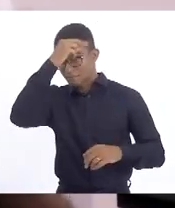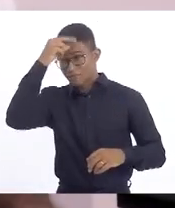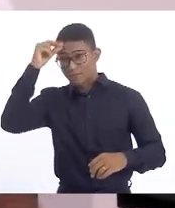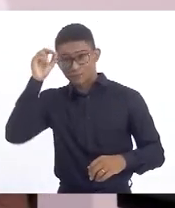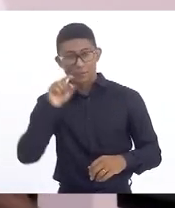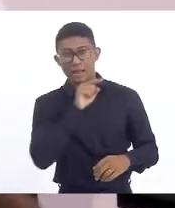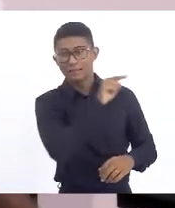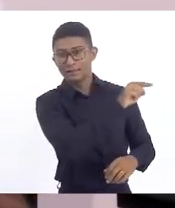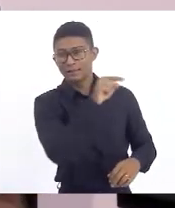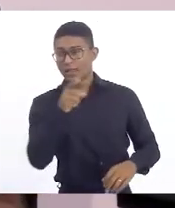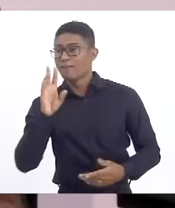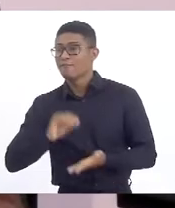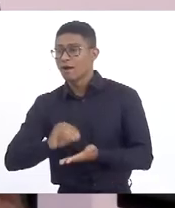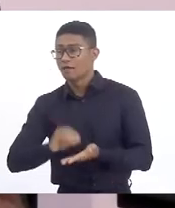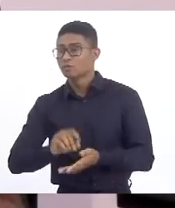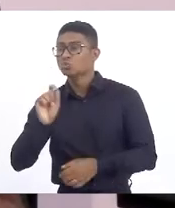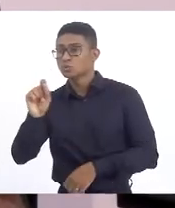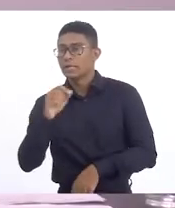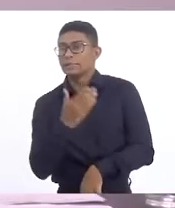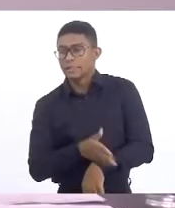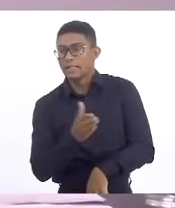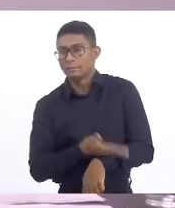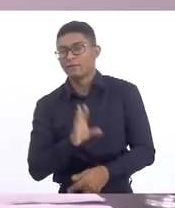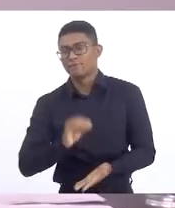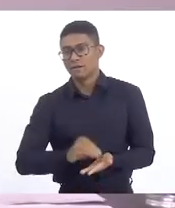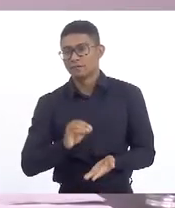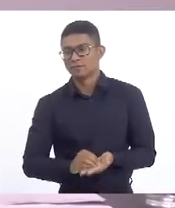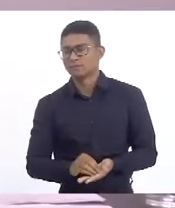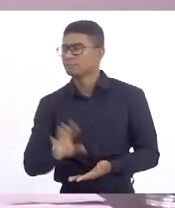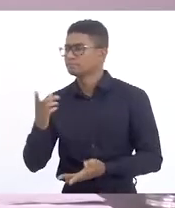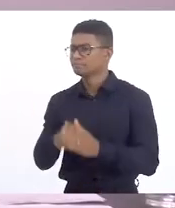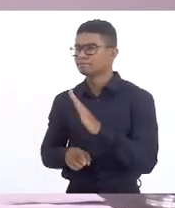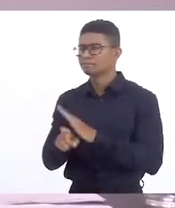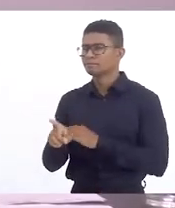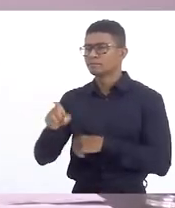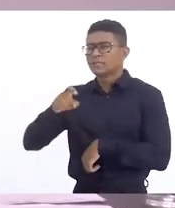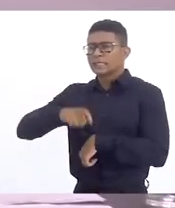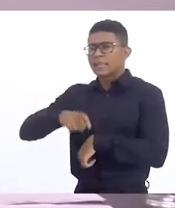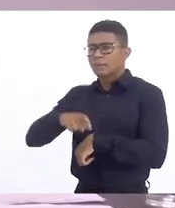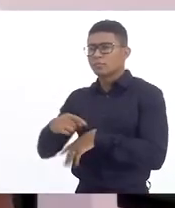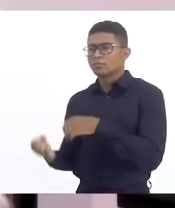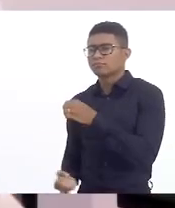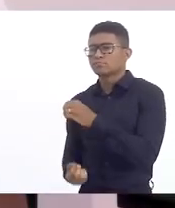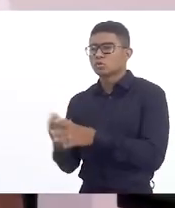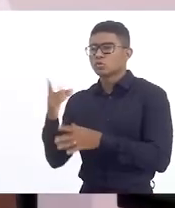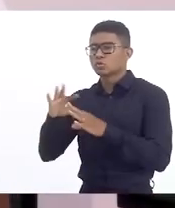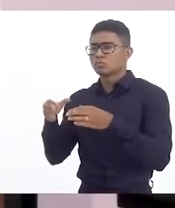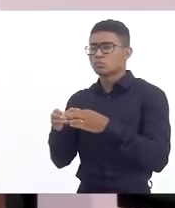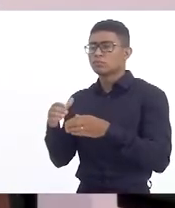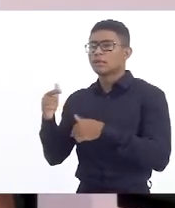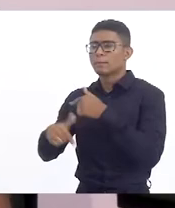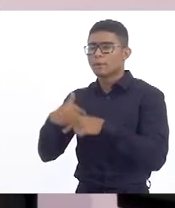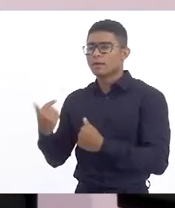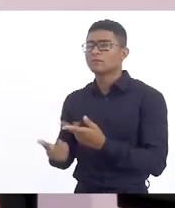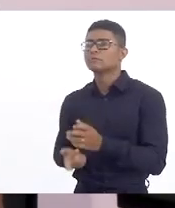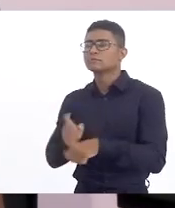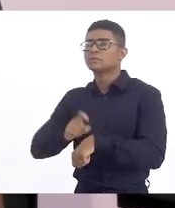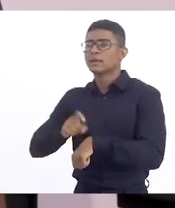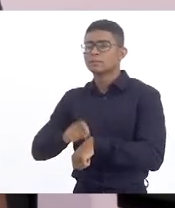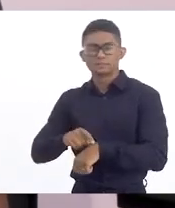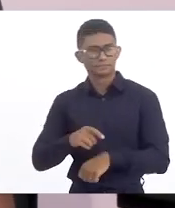treinamento. Há quanto tempo foi criado esse grupo de trabalho? Esse grupo de trabalho foi criado há exatamente 2 anos atrás, okay,